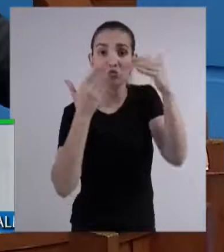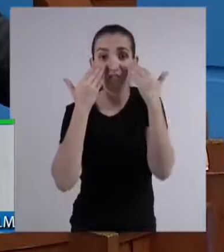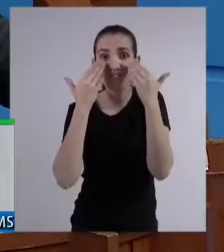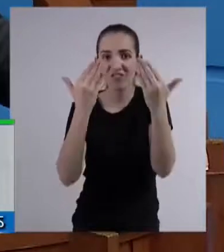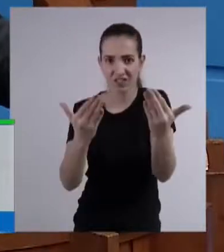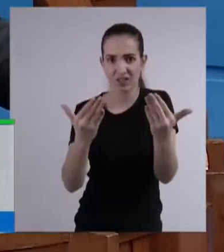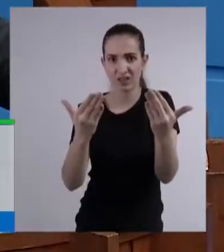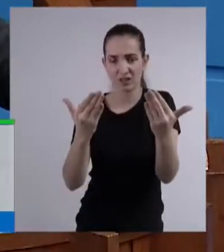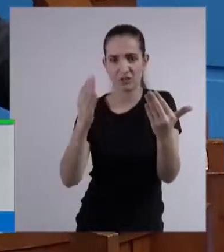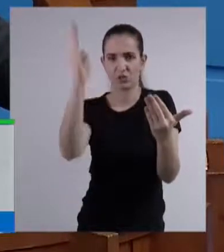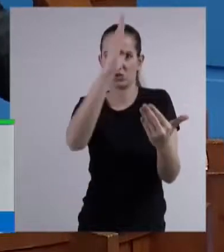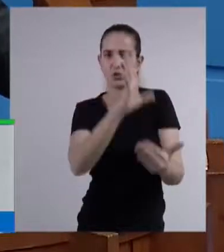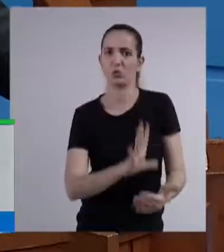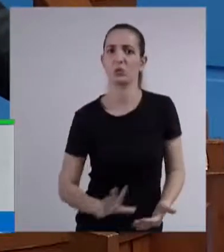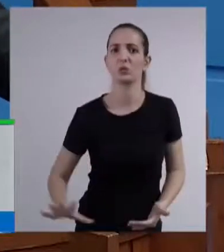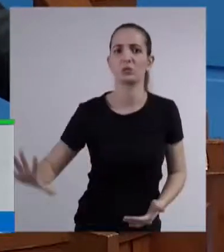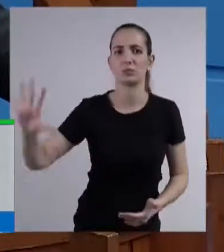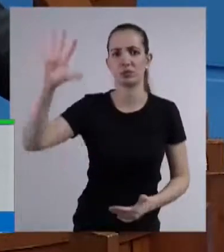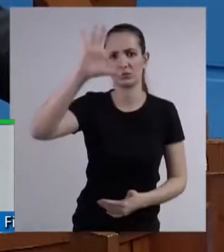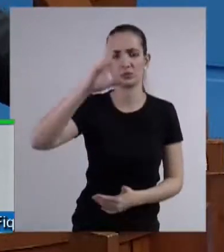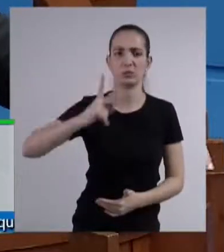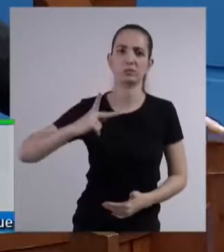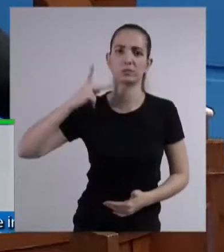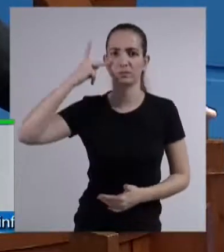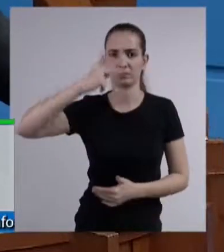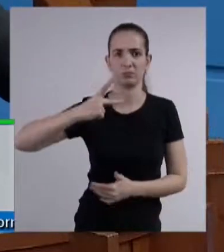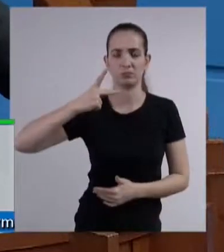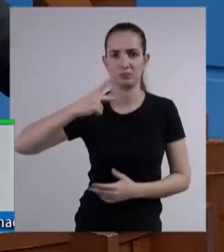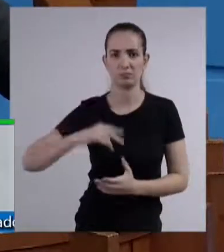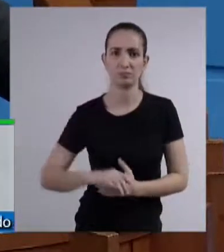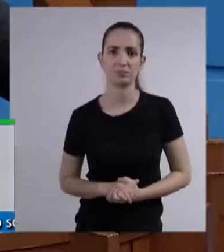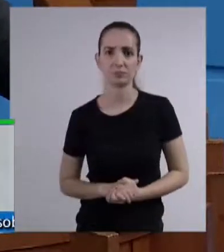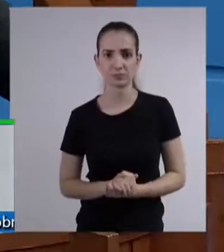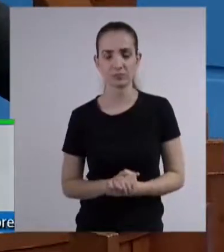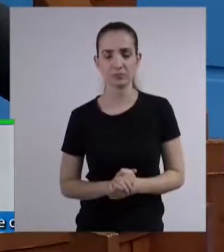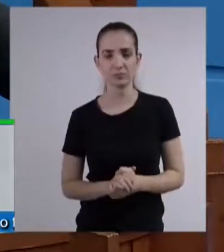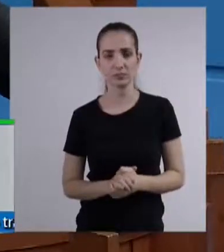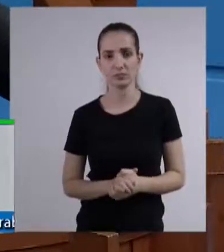Brasil no cenário político.